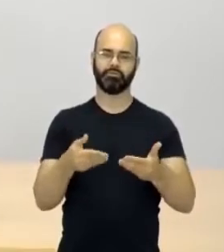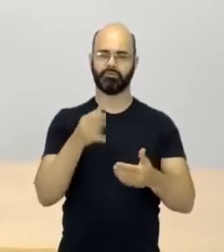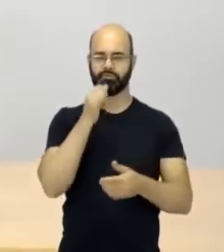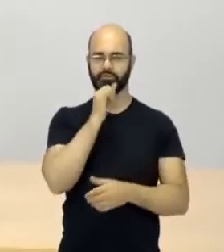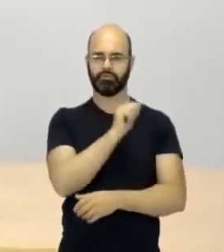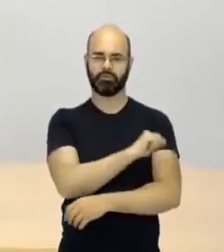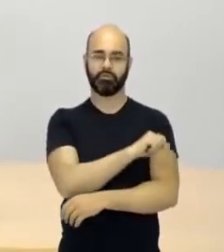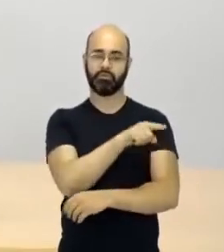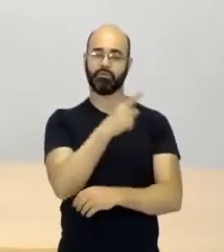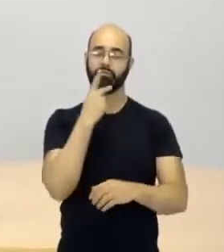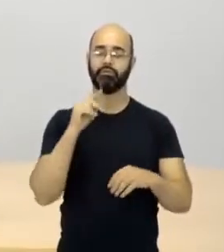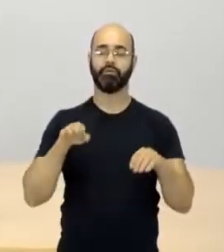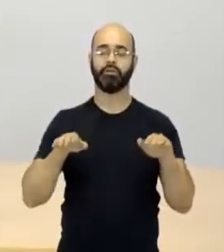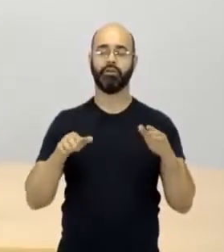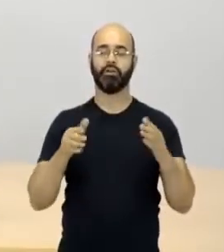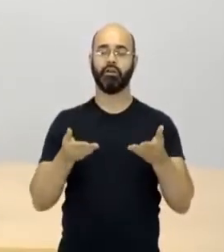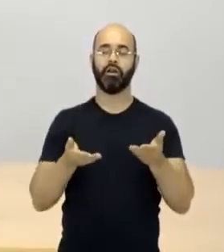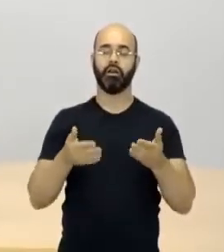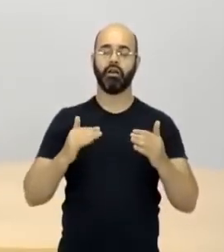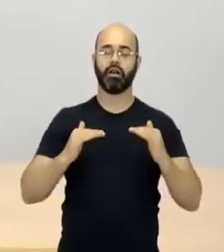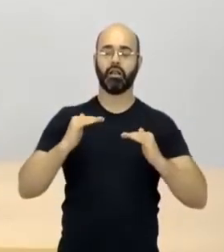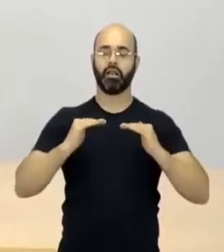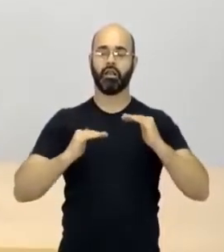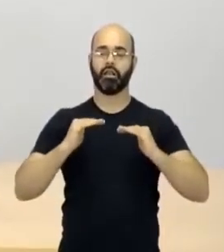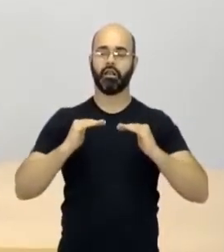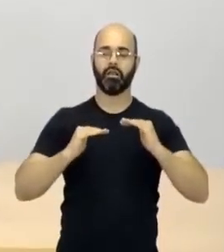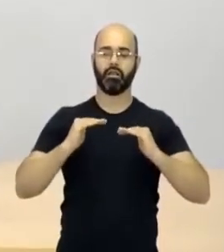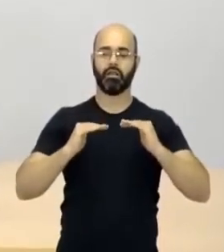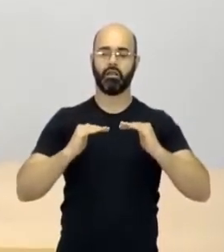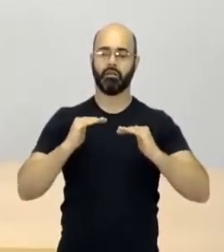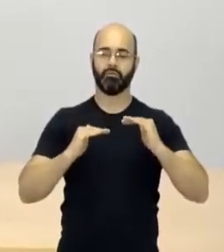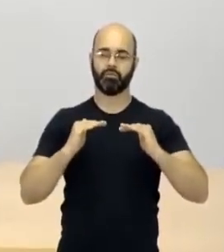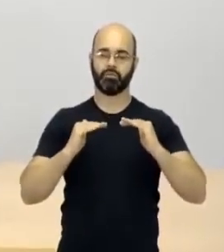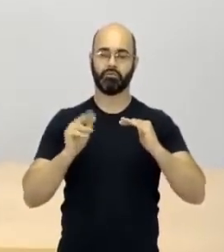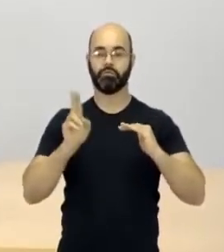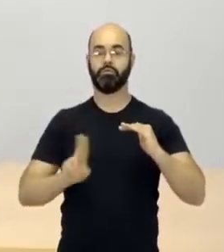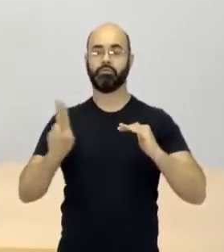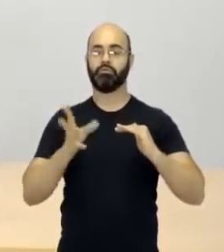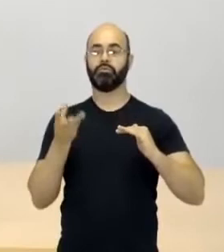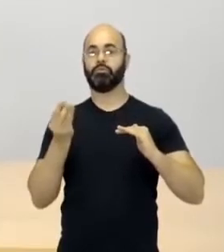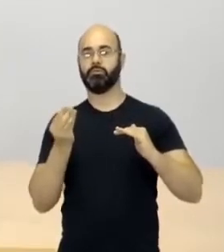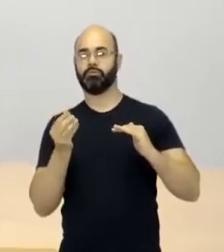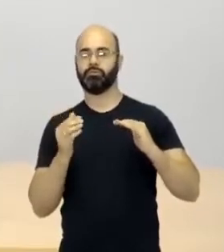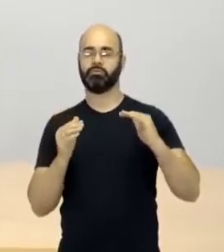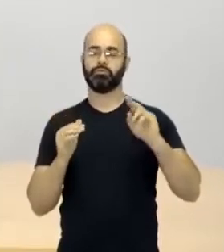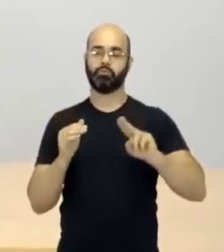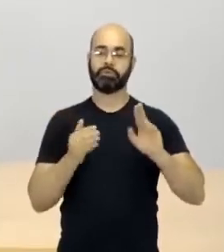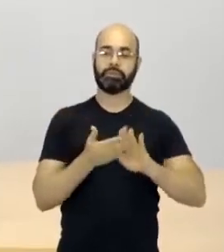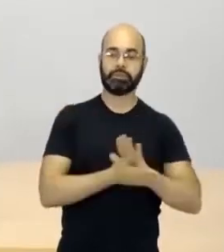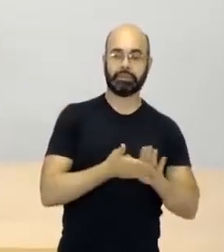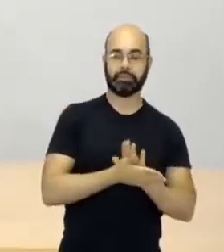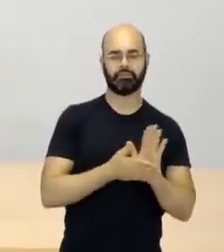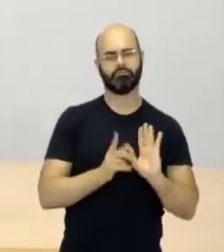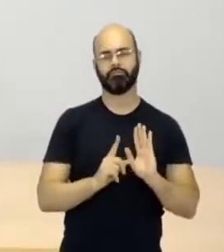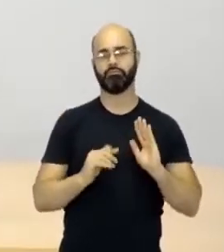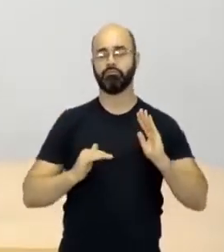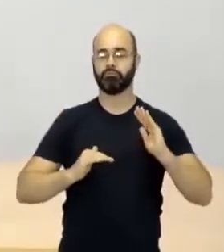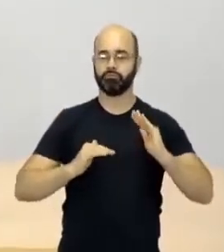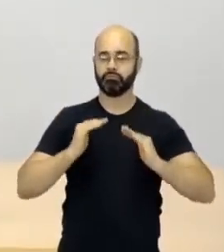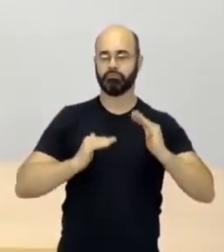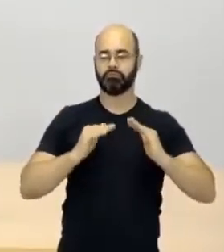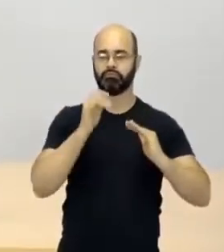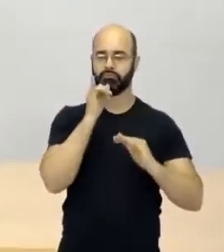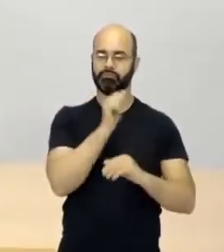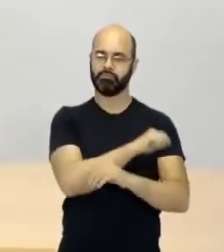assim, o aluno a ter um equilíbrio desse uso, né? Porque é lógico, nós estamos falando diretamente com o aluno, né? Sim. Estamos usando um texto,